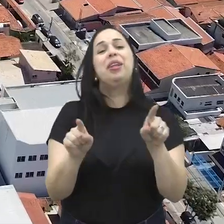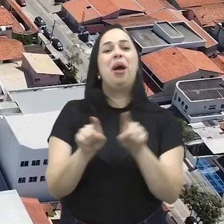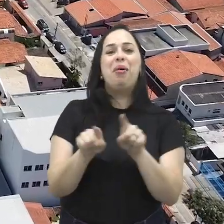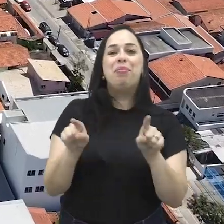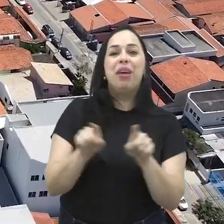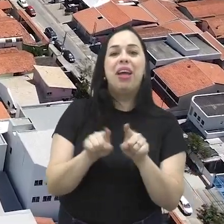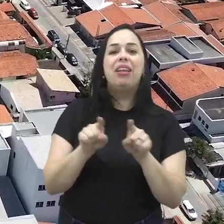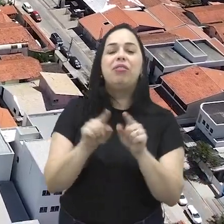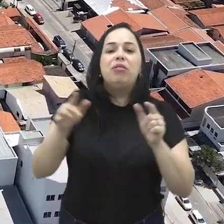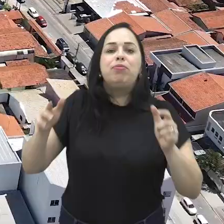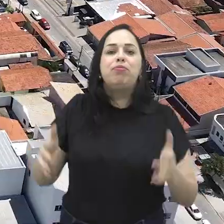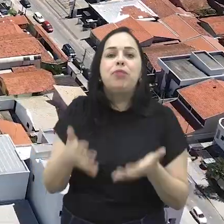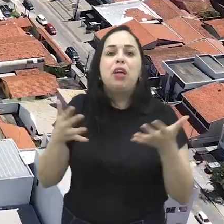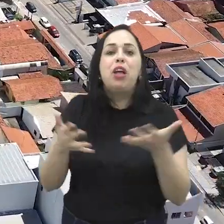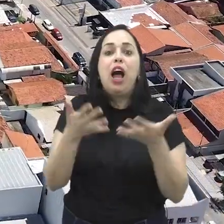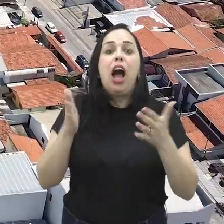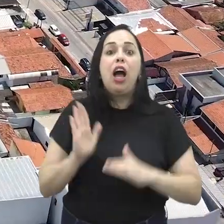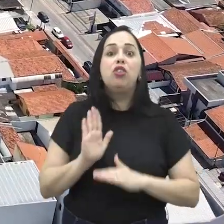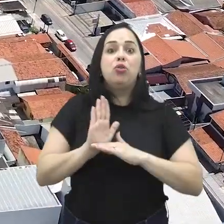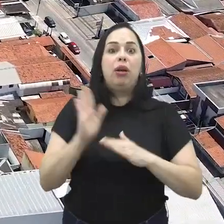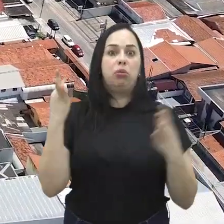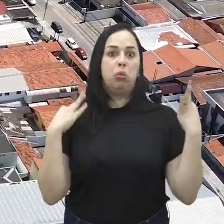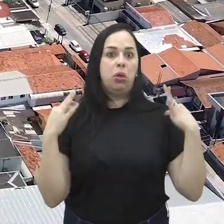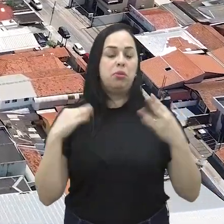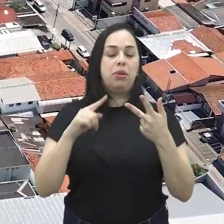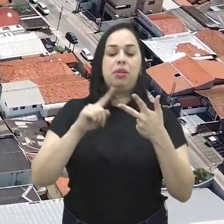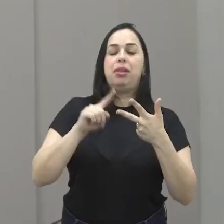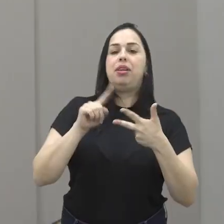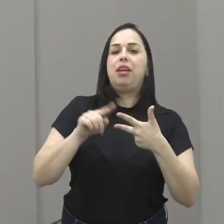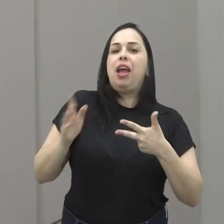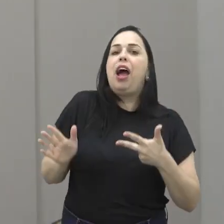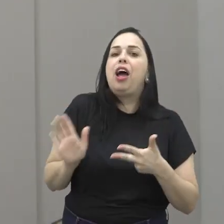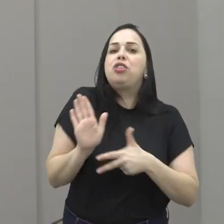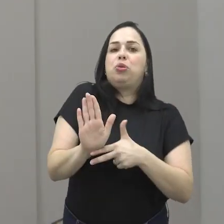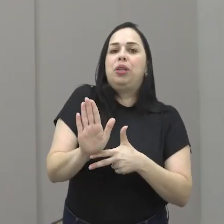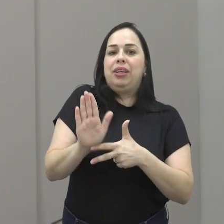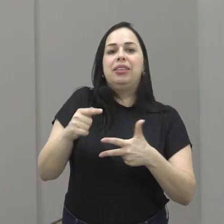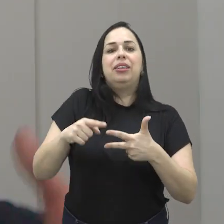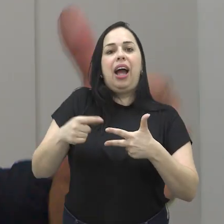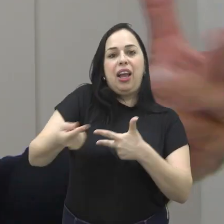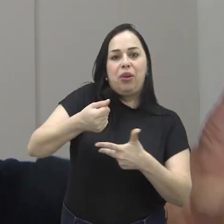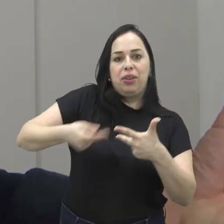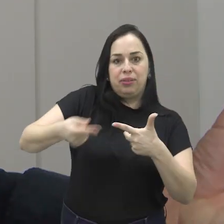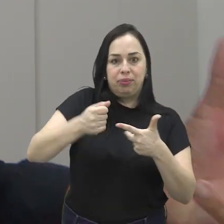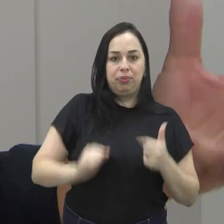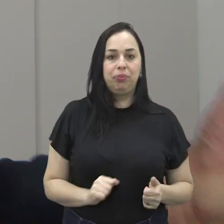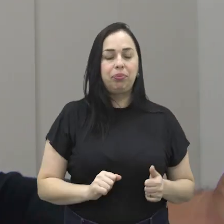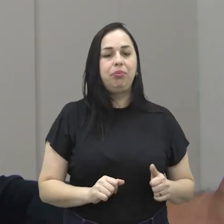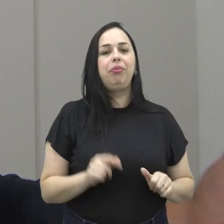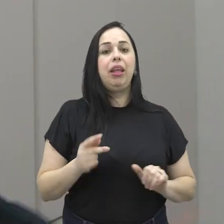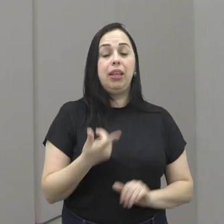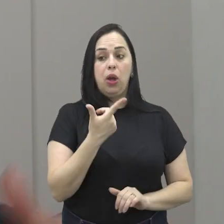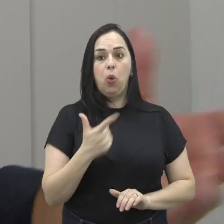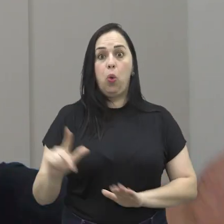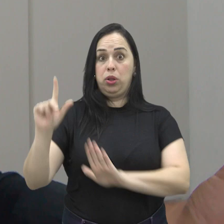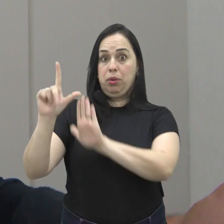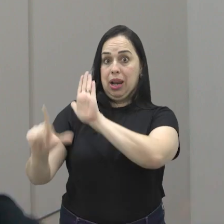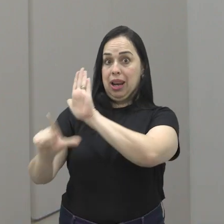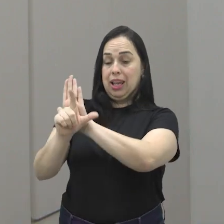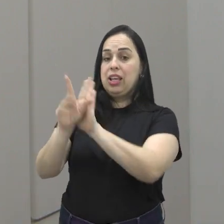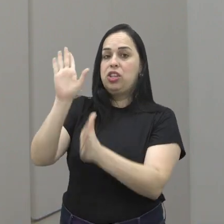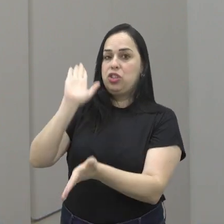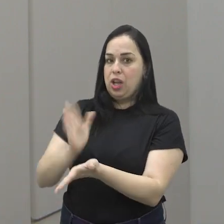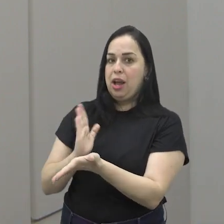a maratona também vai impulsionar o turismo e a economia. Ela também já faz parte até de um outro programa, né? Um projeto de lei, uma lei